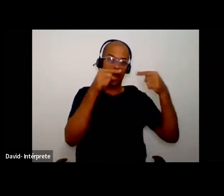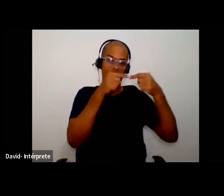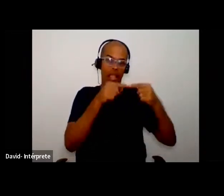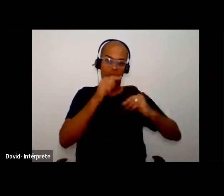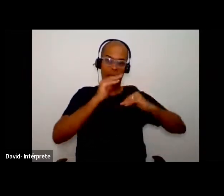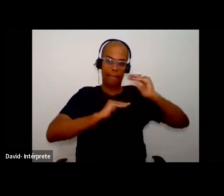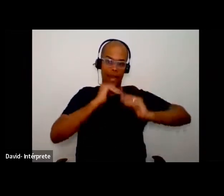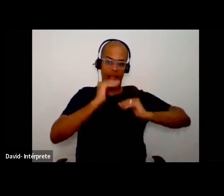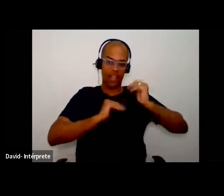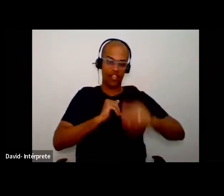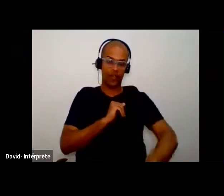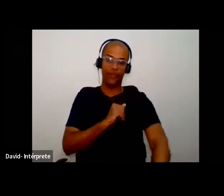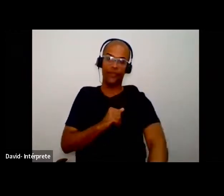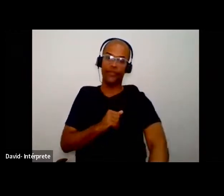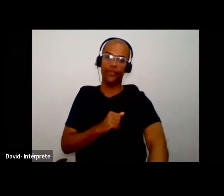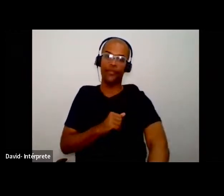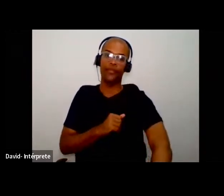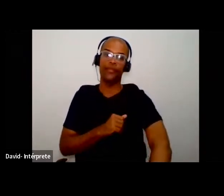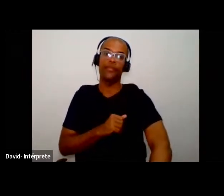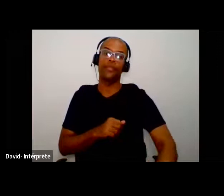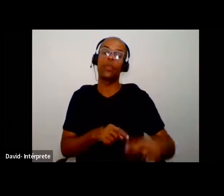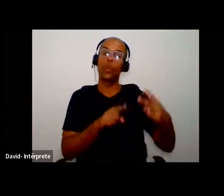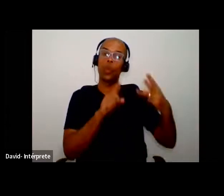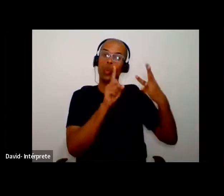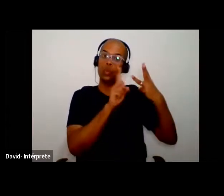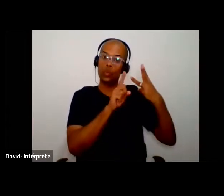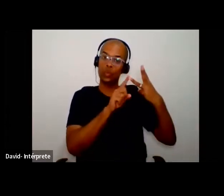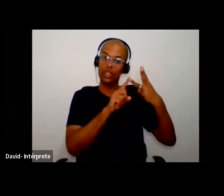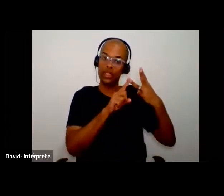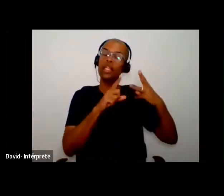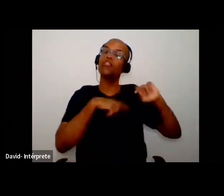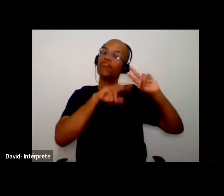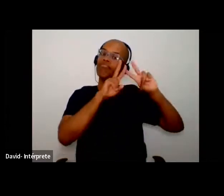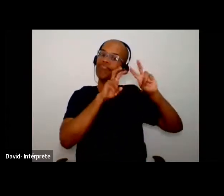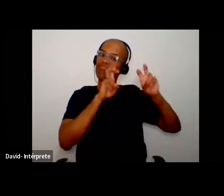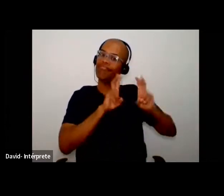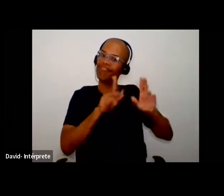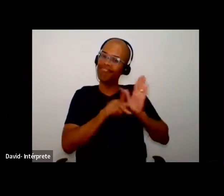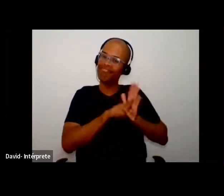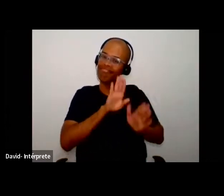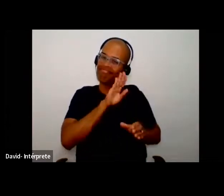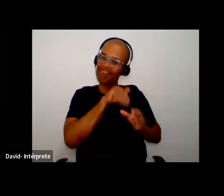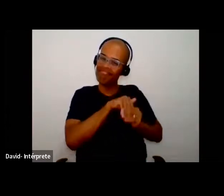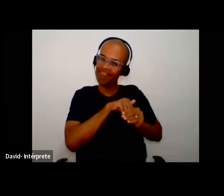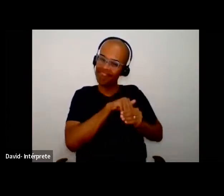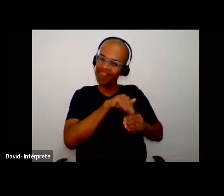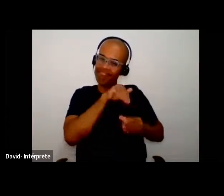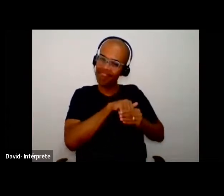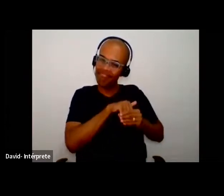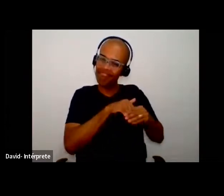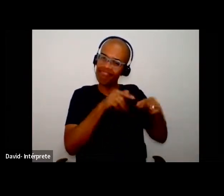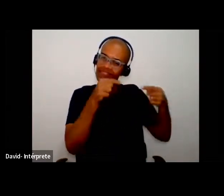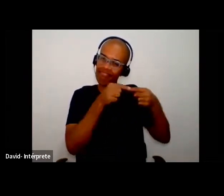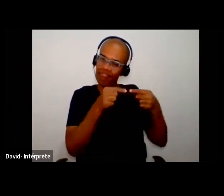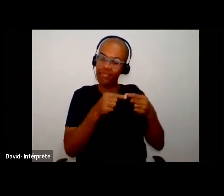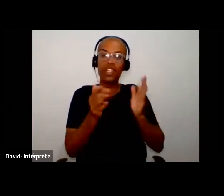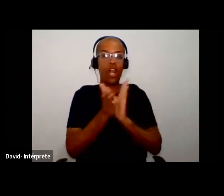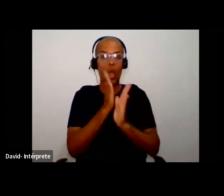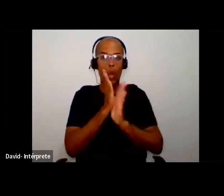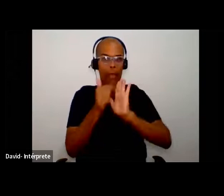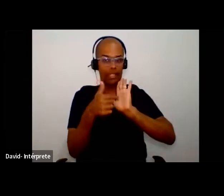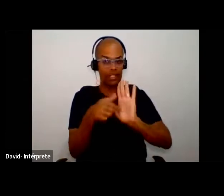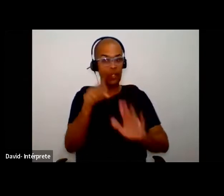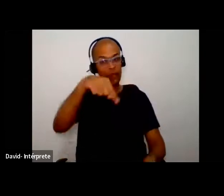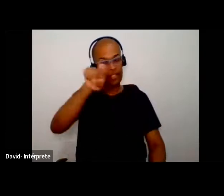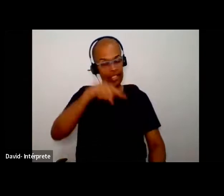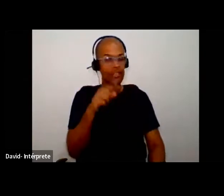esse terceiro a gente usou ainda a temática social das eleições. Inclusive, tem umas apresentações lá que vocês vão poder saber